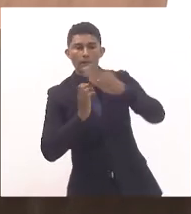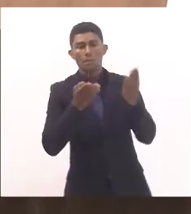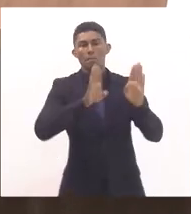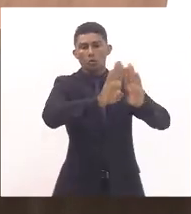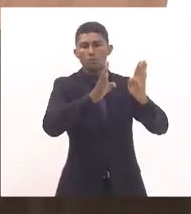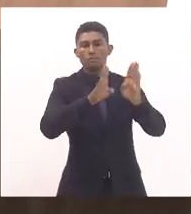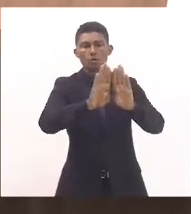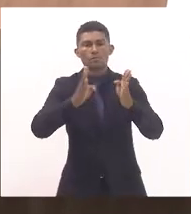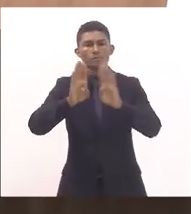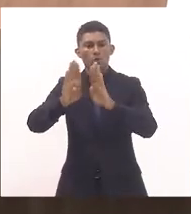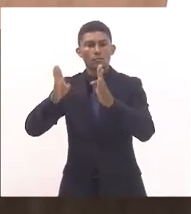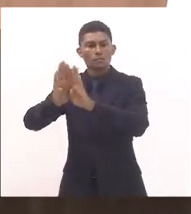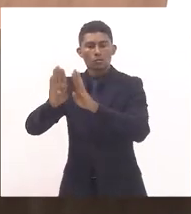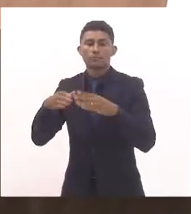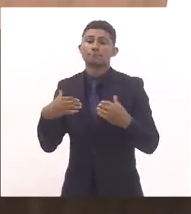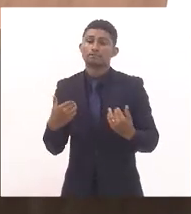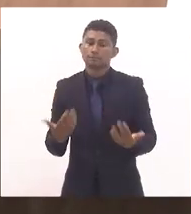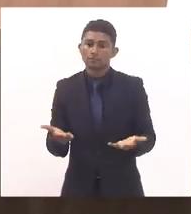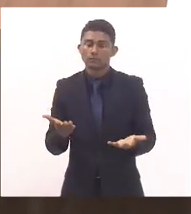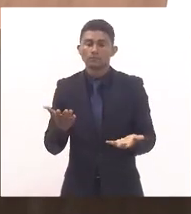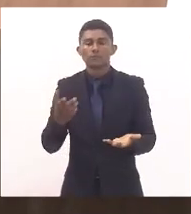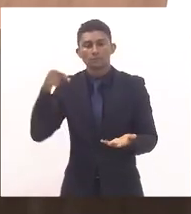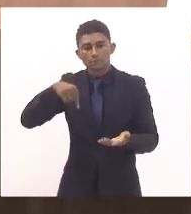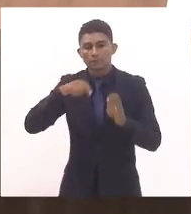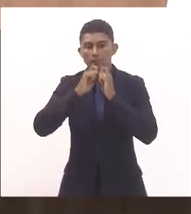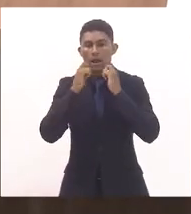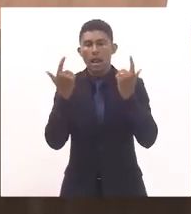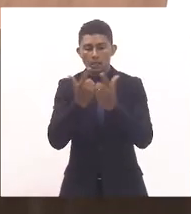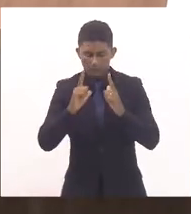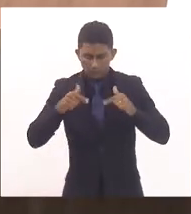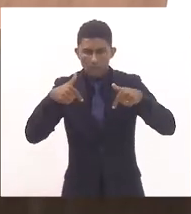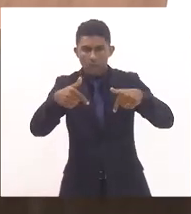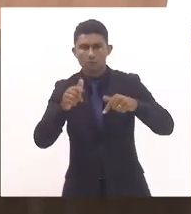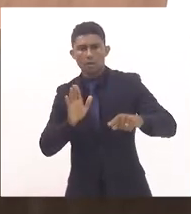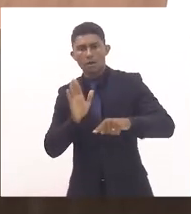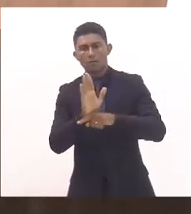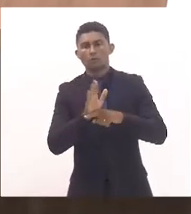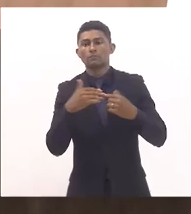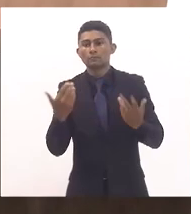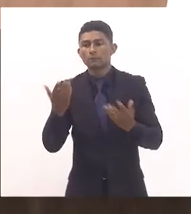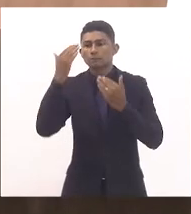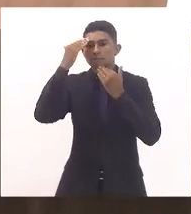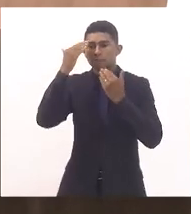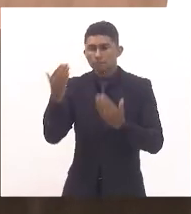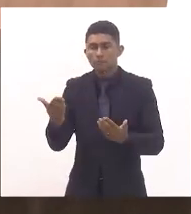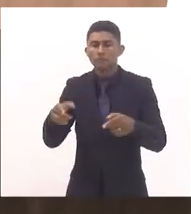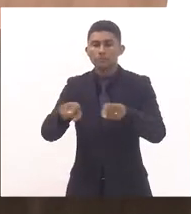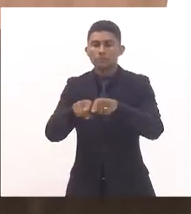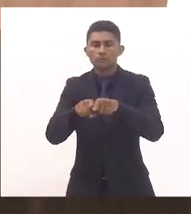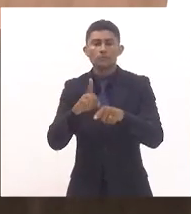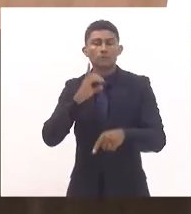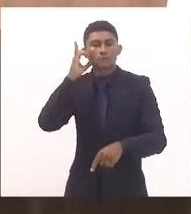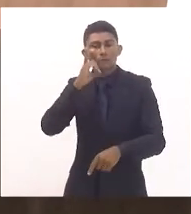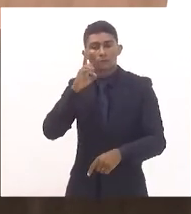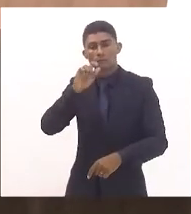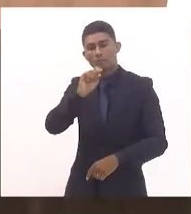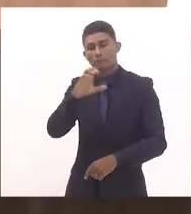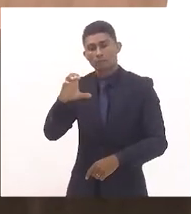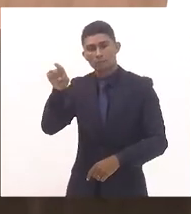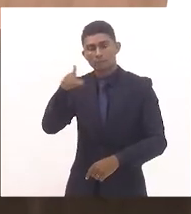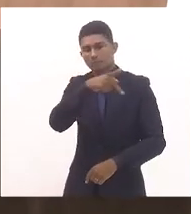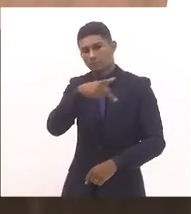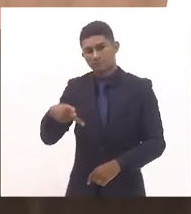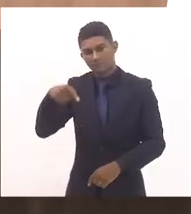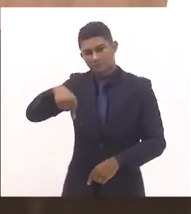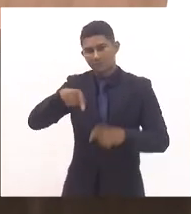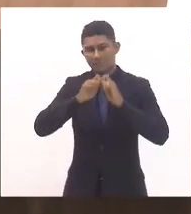é uma resposta muito clara do Parlamento. Queria muito agradecer a participação do deputado André Siciliano, presidente dessa